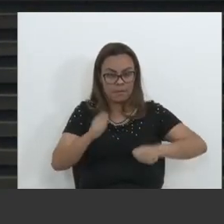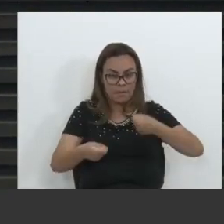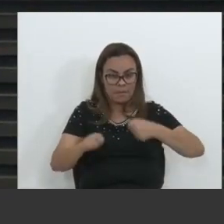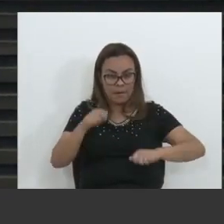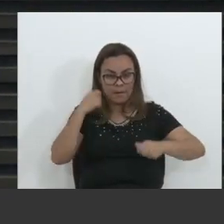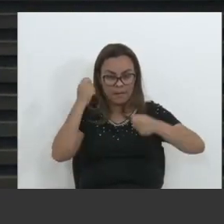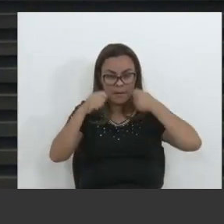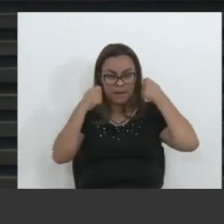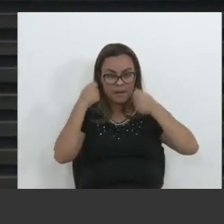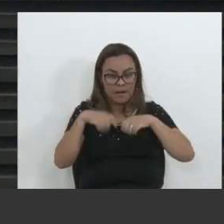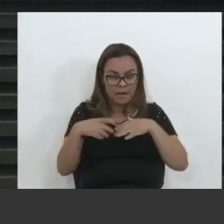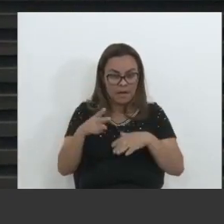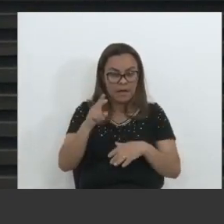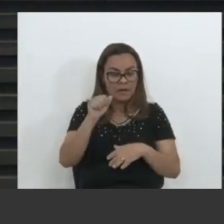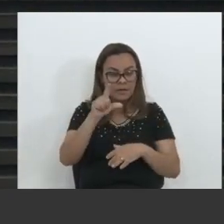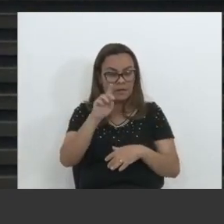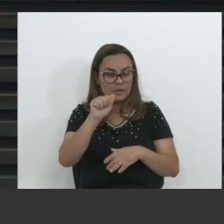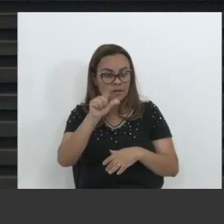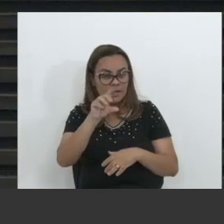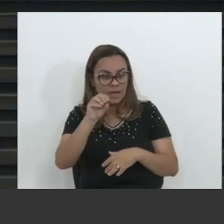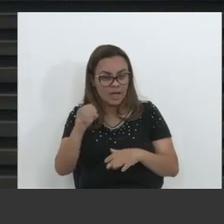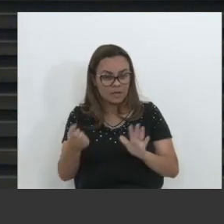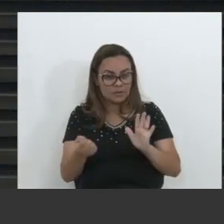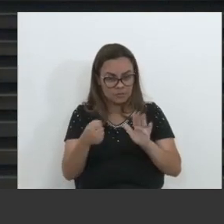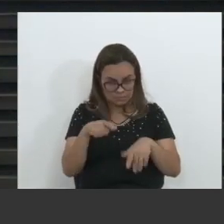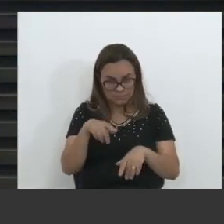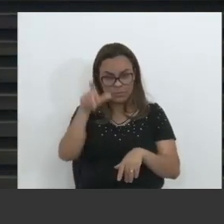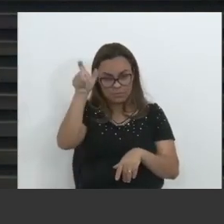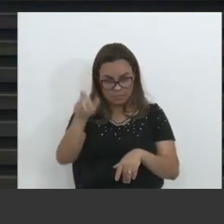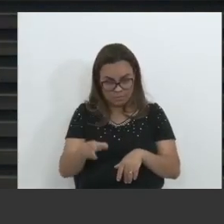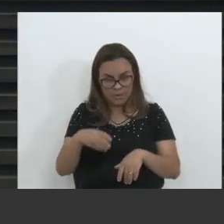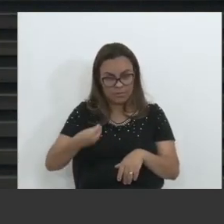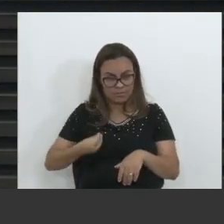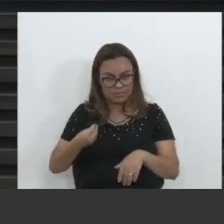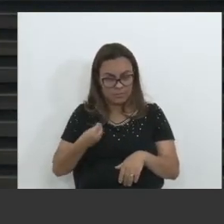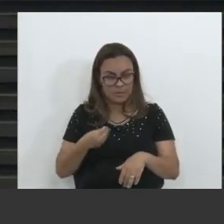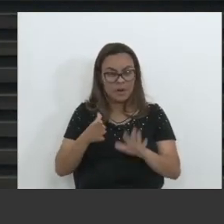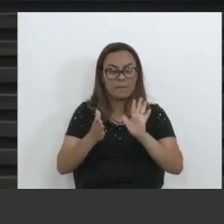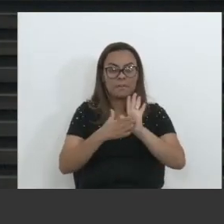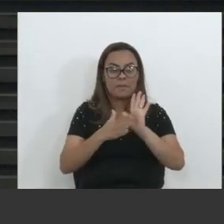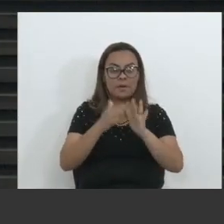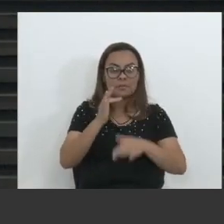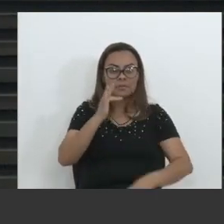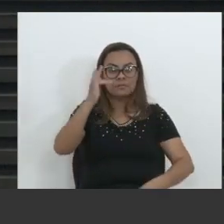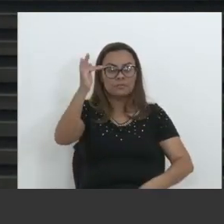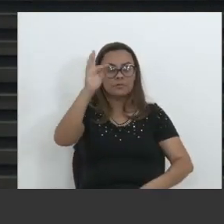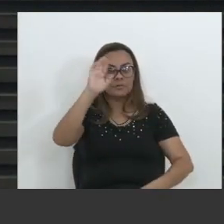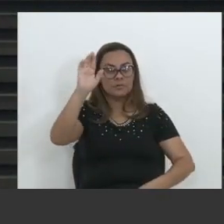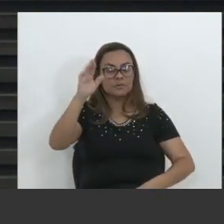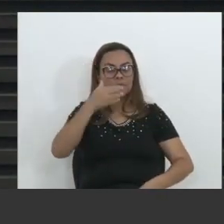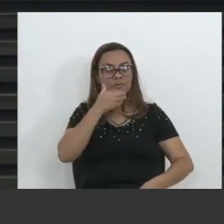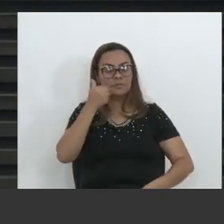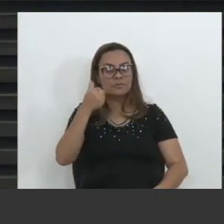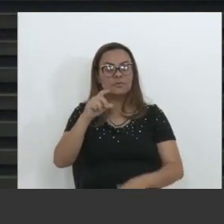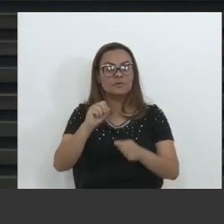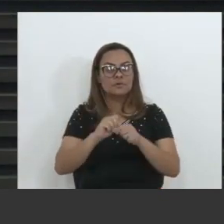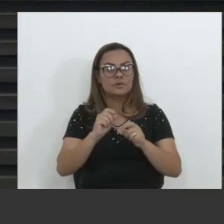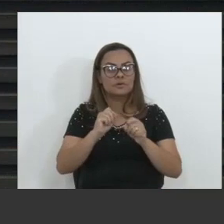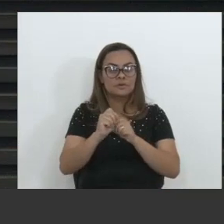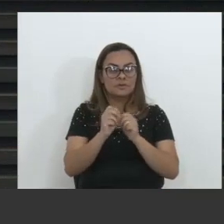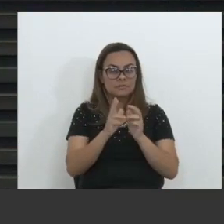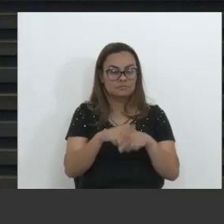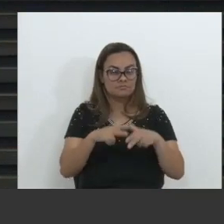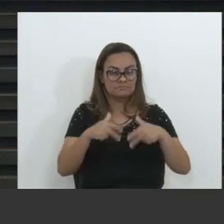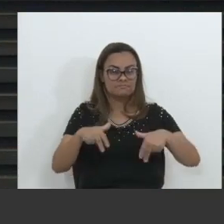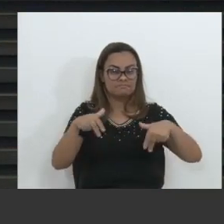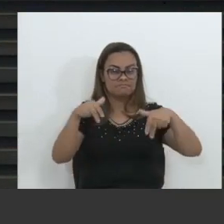meninos estão aqui e e a gente pretende levar o que os meninos faziam de melhor que é irreverência